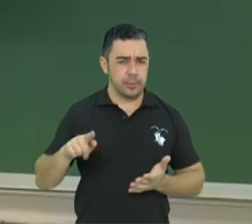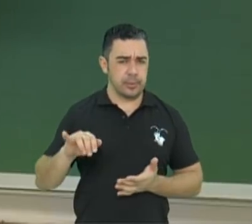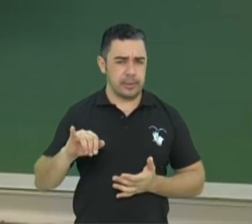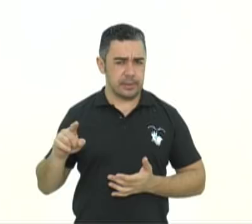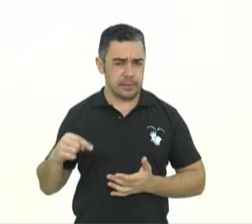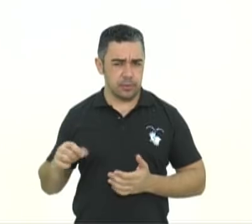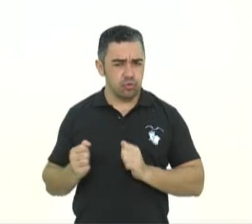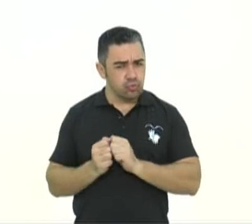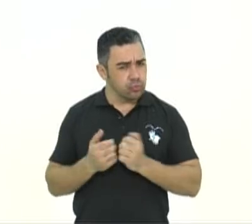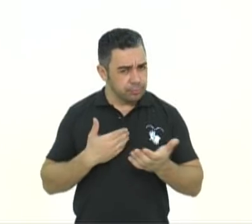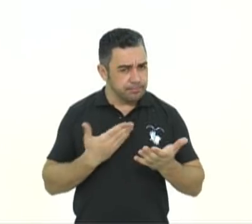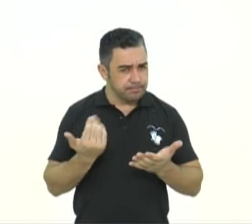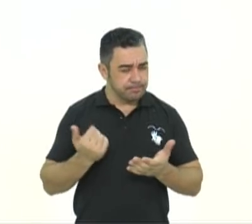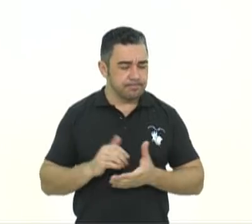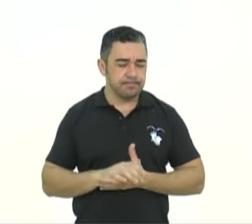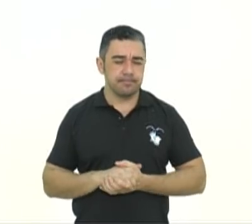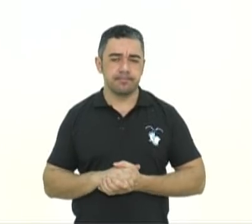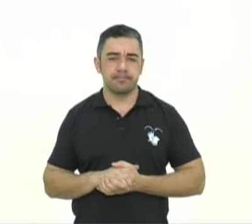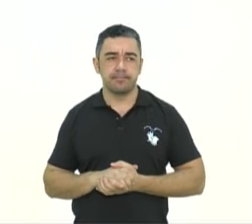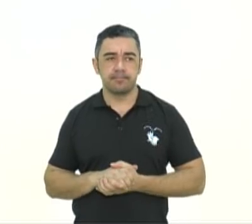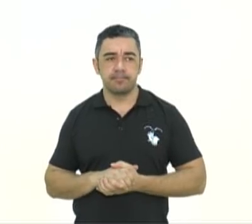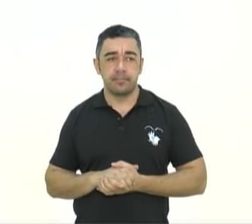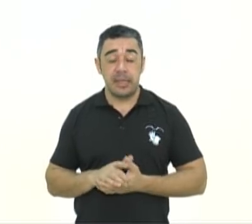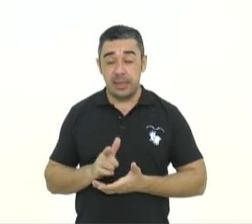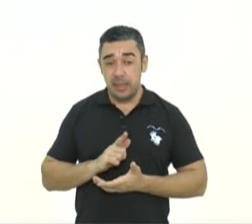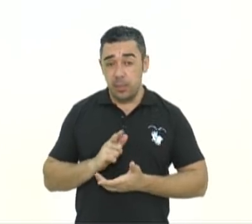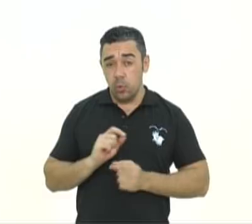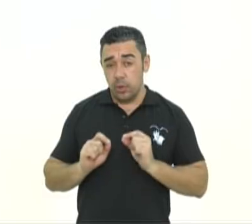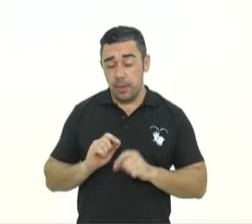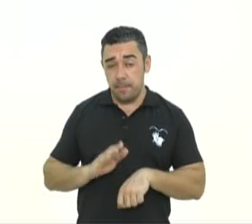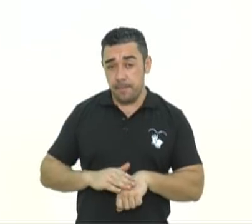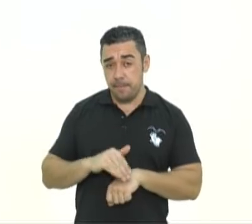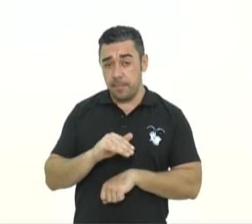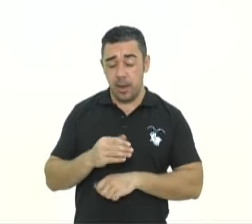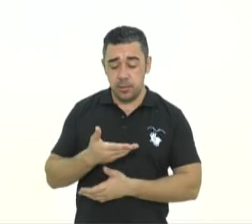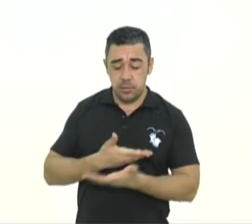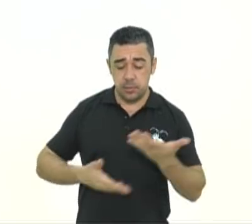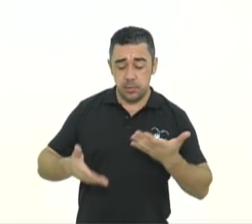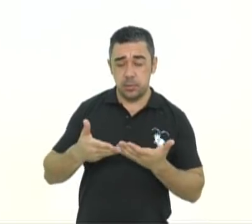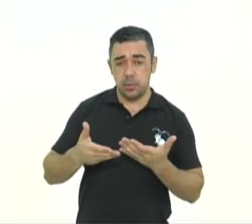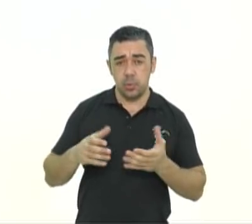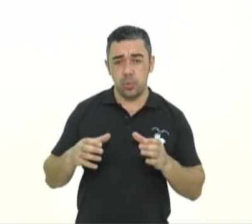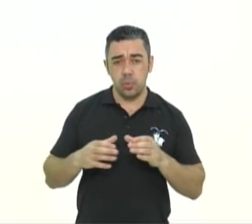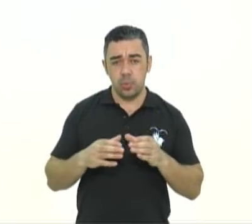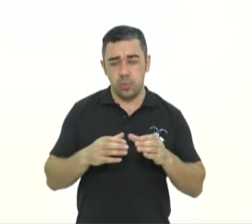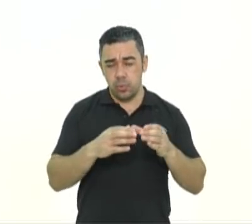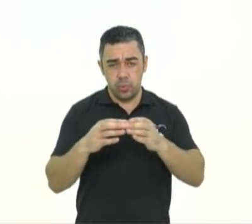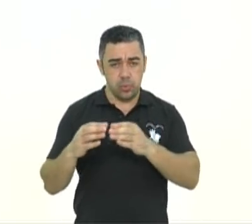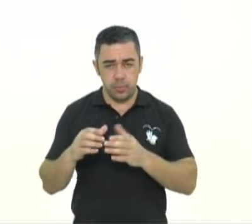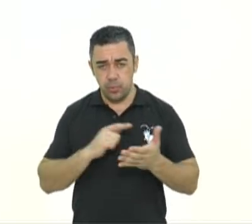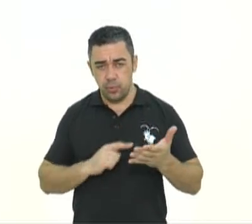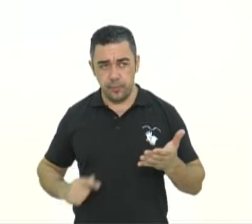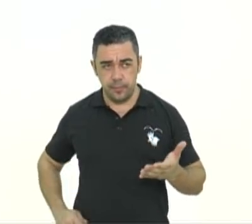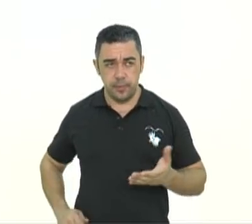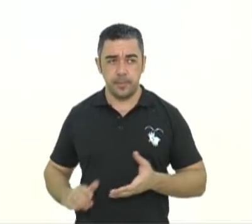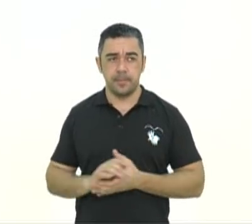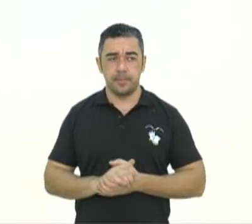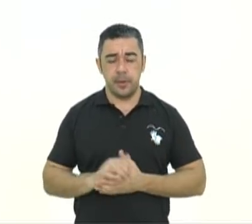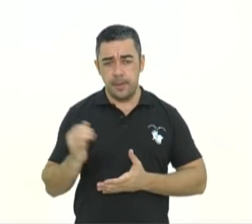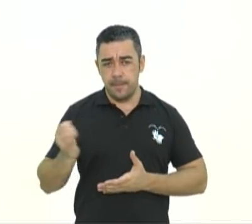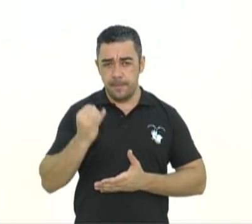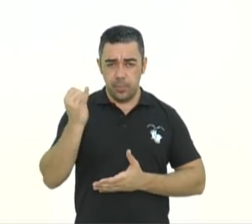aqui comigo. Temos de intensificar a cooperação entre os órgãos governamentais.